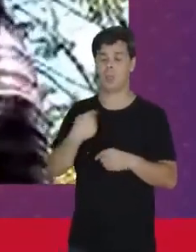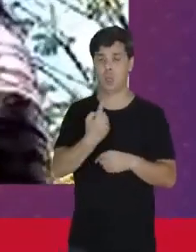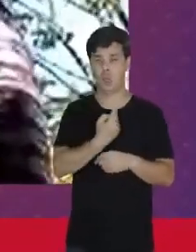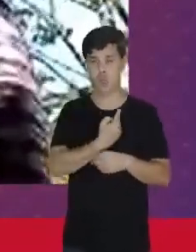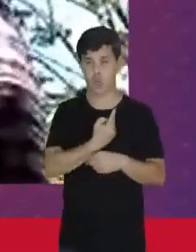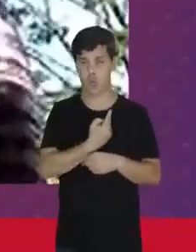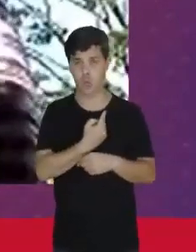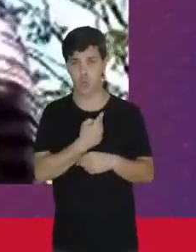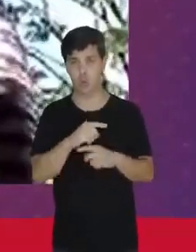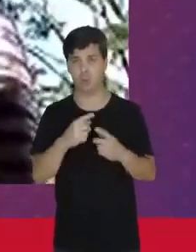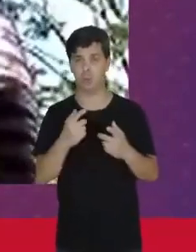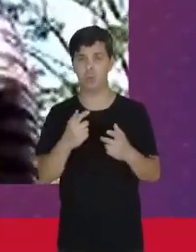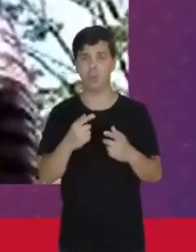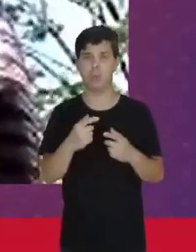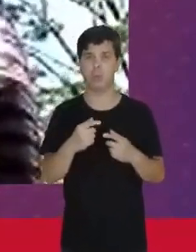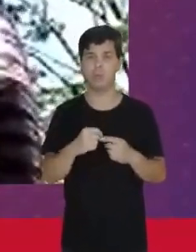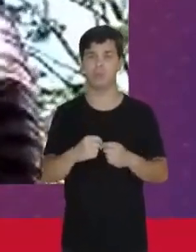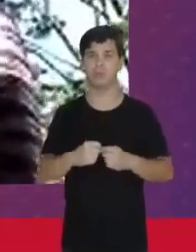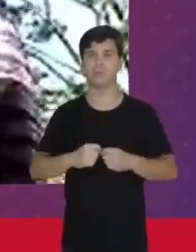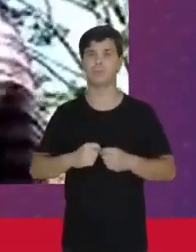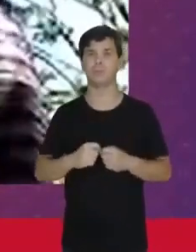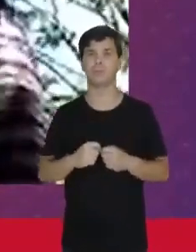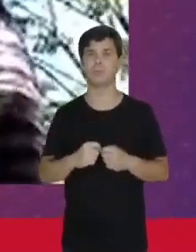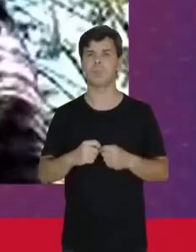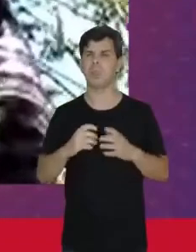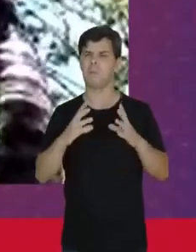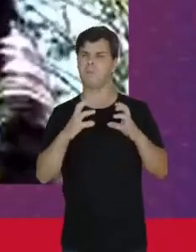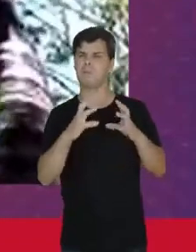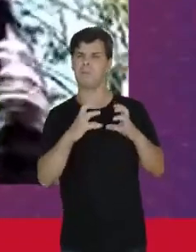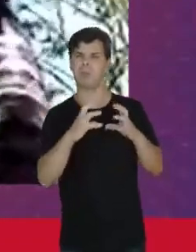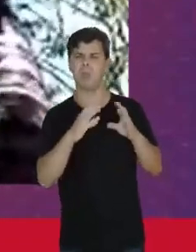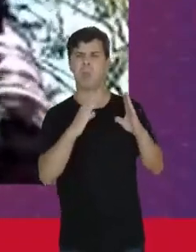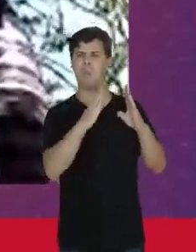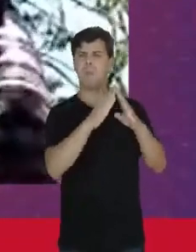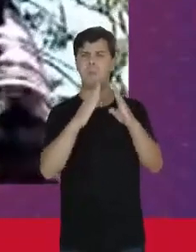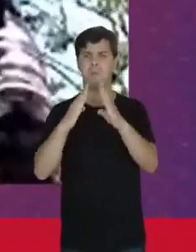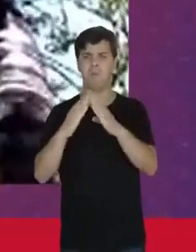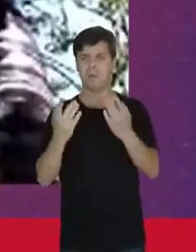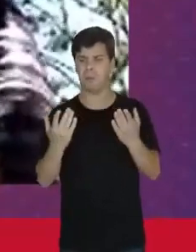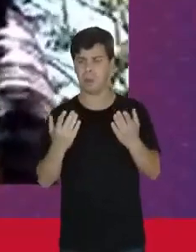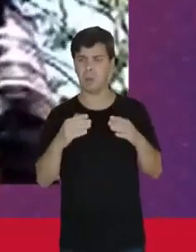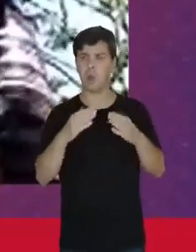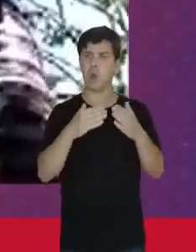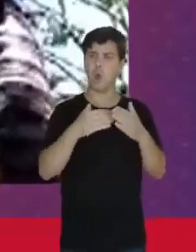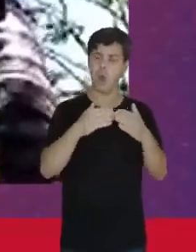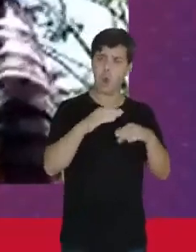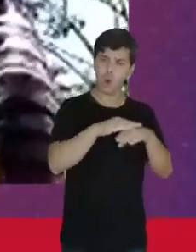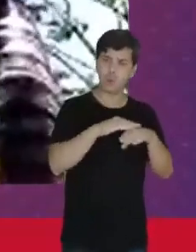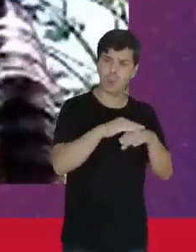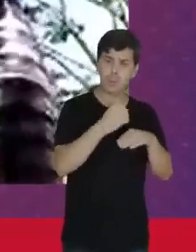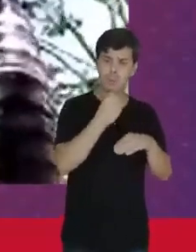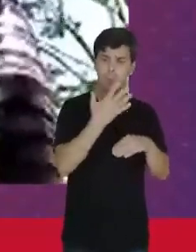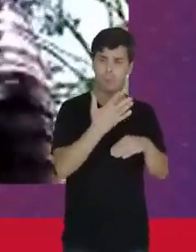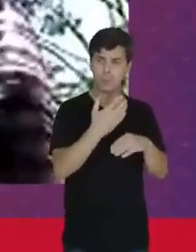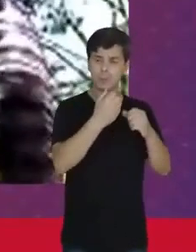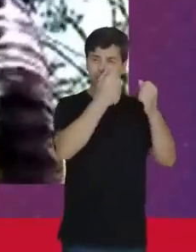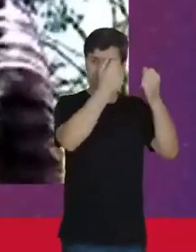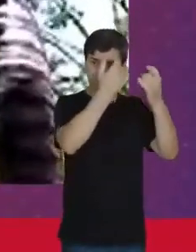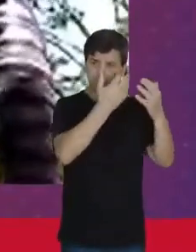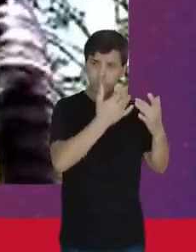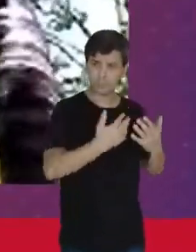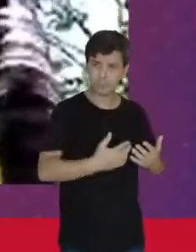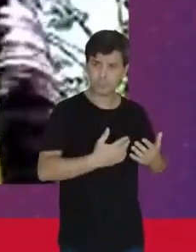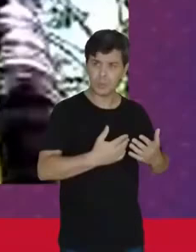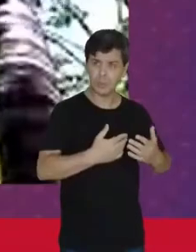quis arrumar, assim, brigar com o vizinho e tudo. A gente tinha conversado bem. Falemos para eles que